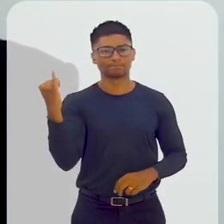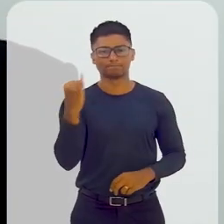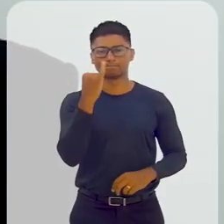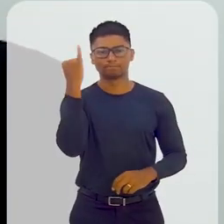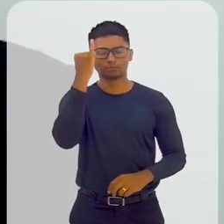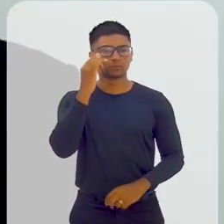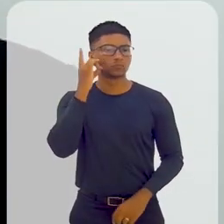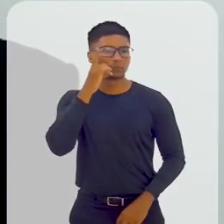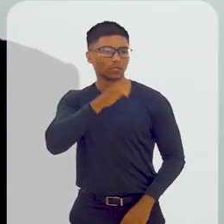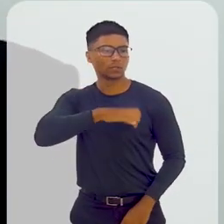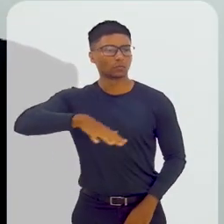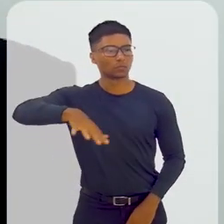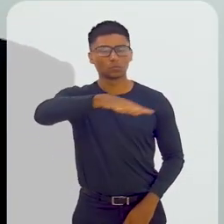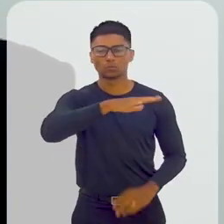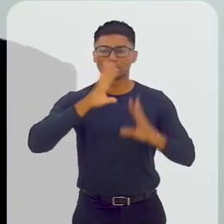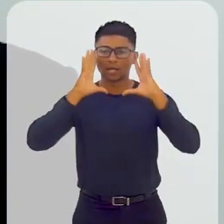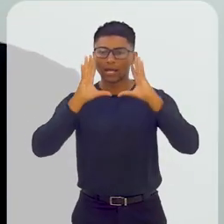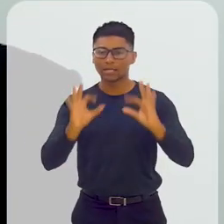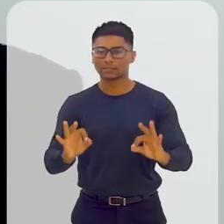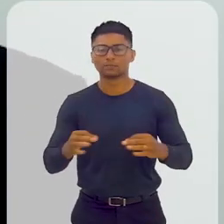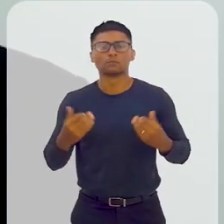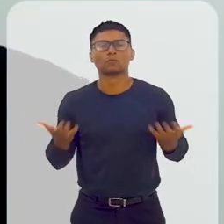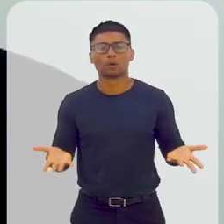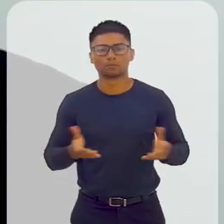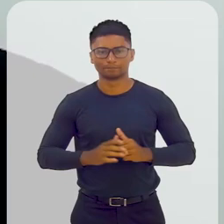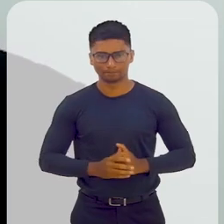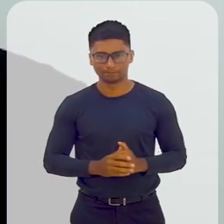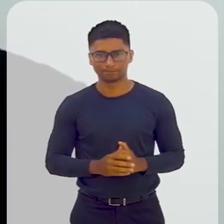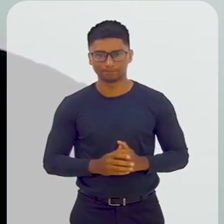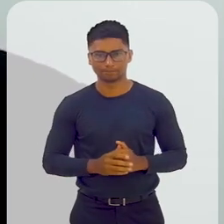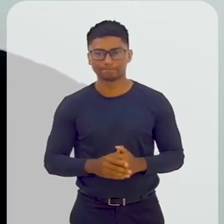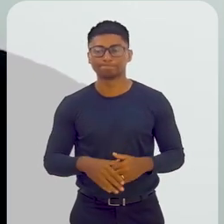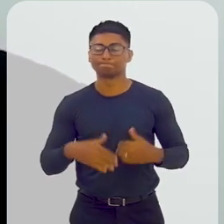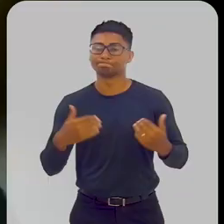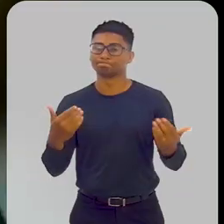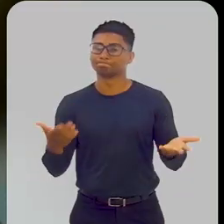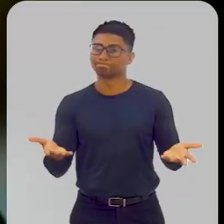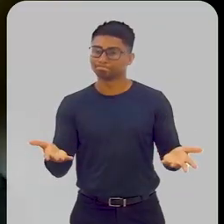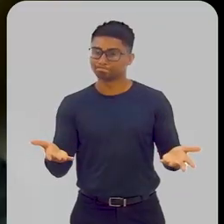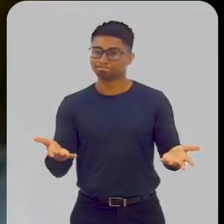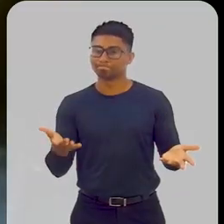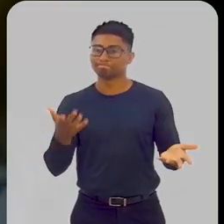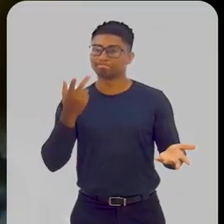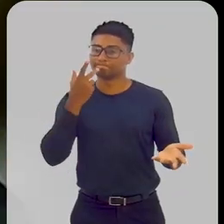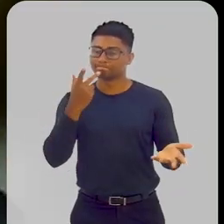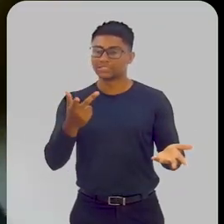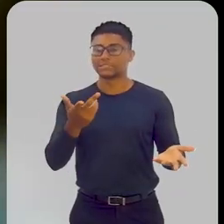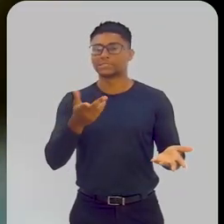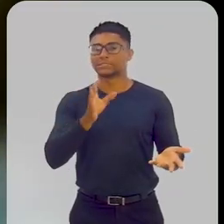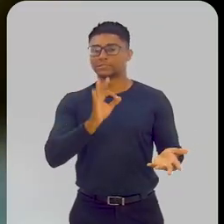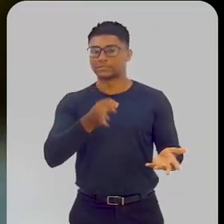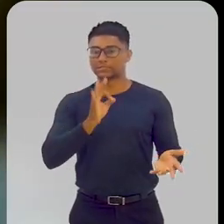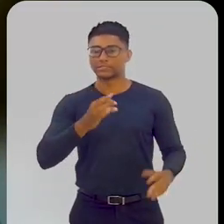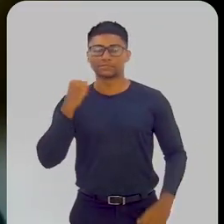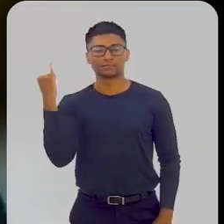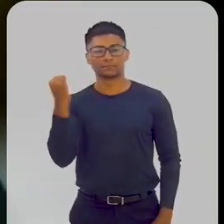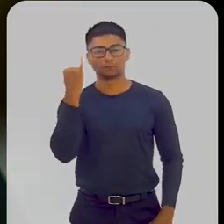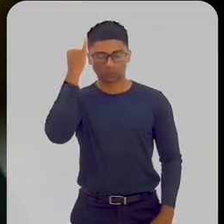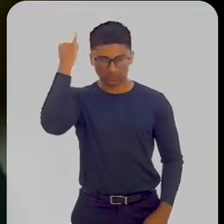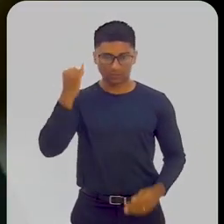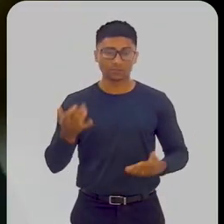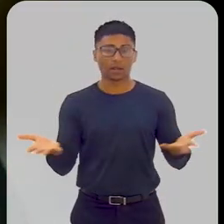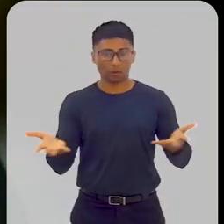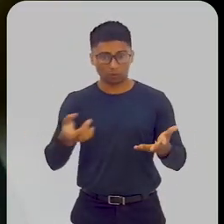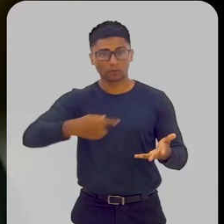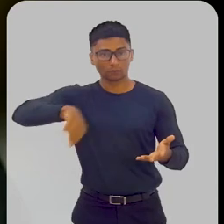podem estar de fora da agenda dos deputados eleitos nos próximos 4 anos? Para falar dessa agenda, claro, é uma agenda muito importante, a gente vai